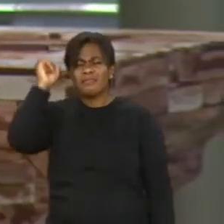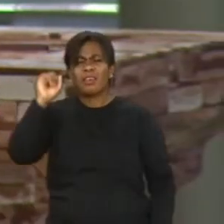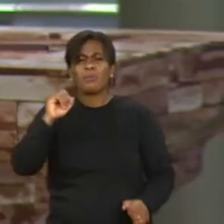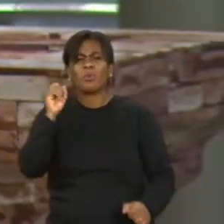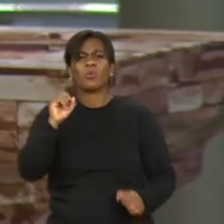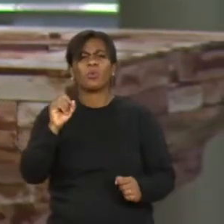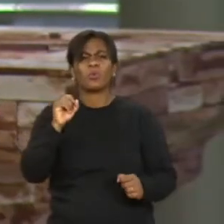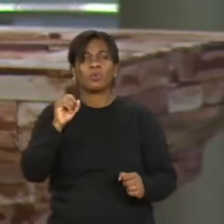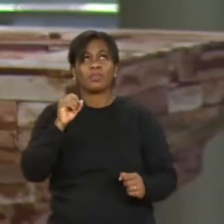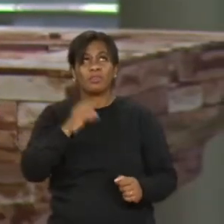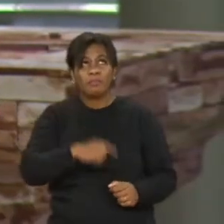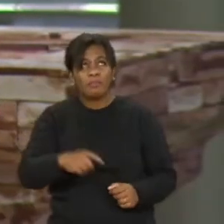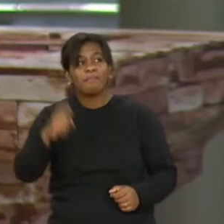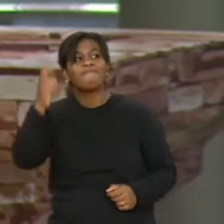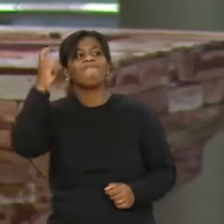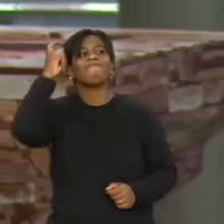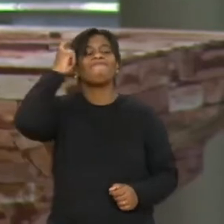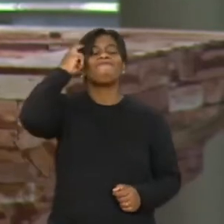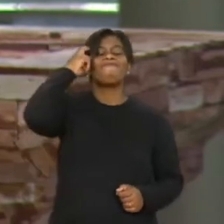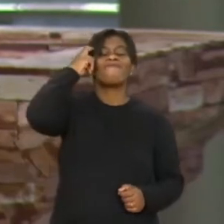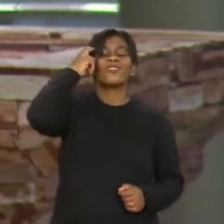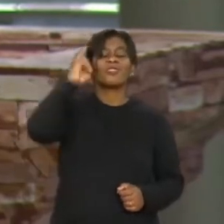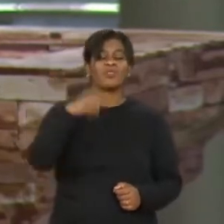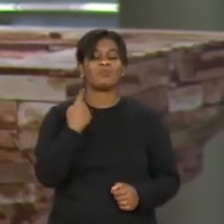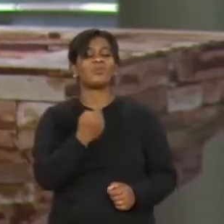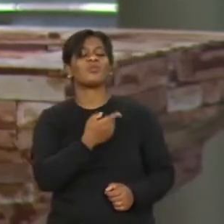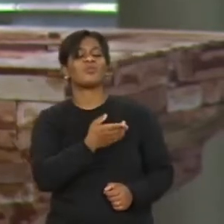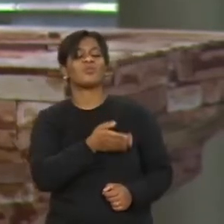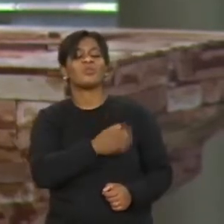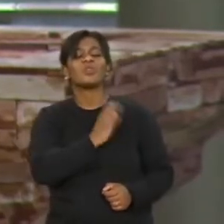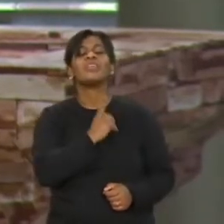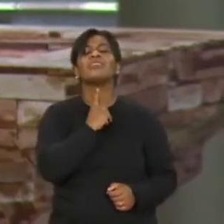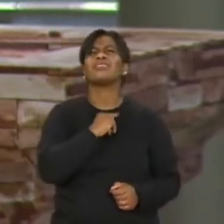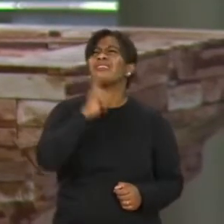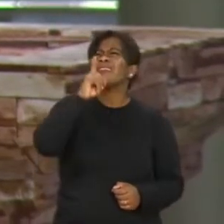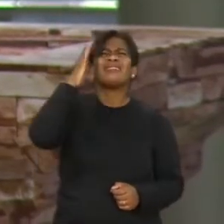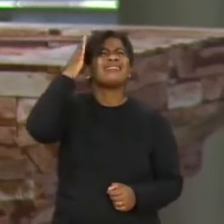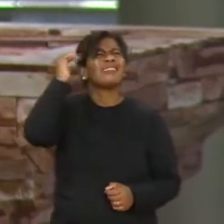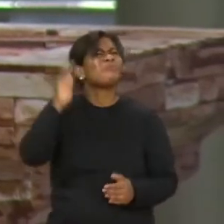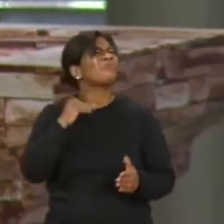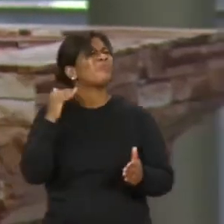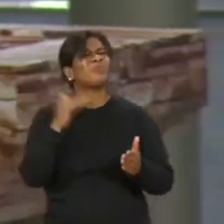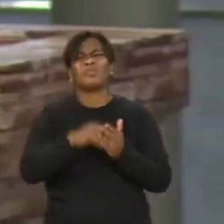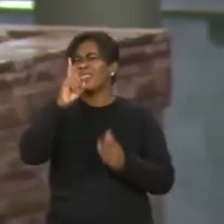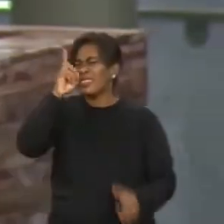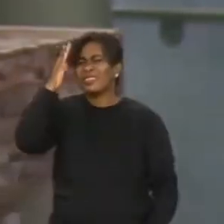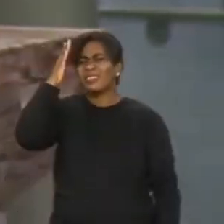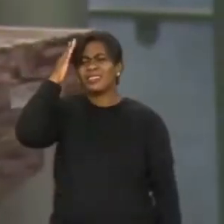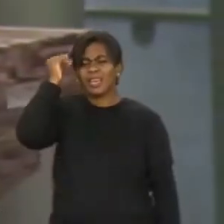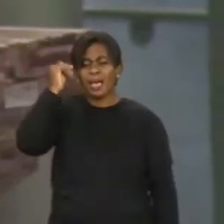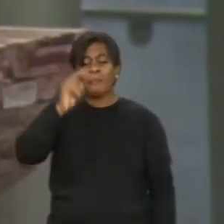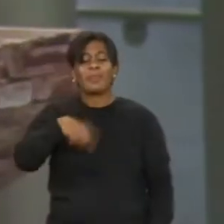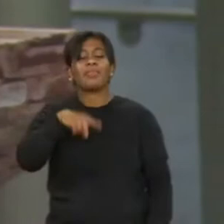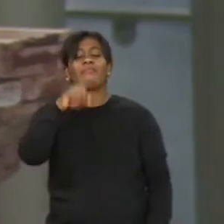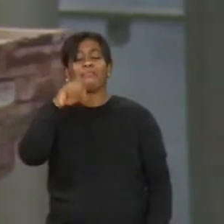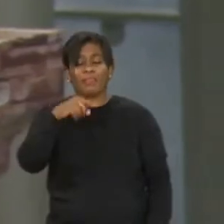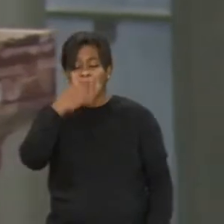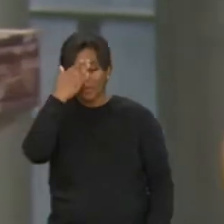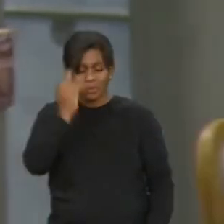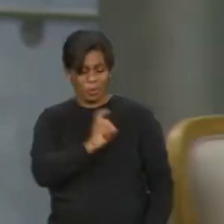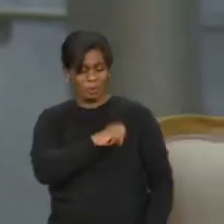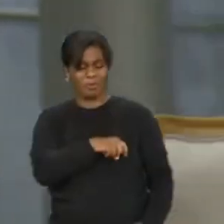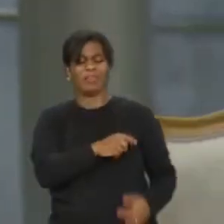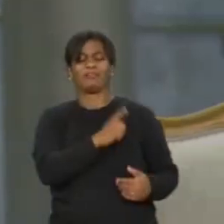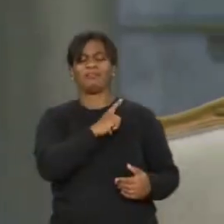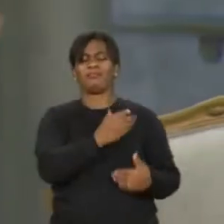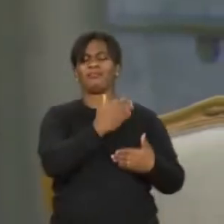sobe para a nossa mente, para o nosso coração. Ele sabe tudo, Ele sabe tudo. Ele sabe quem ficou malicioso dentro da igreja. Ele